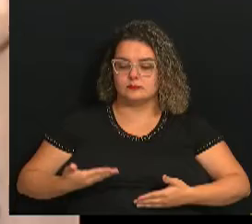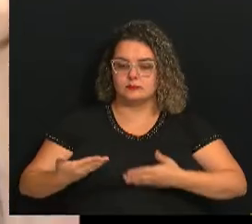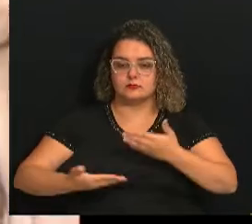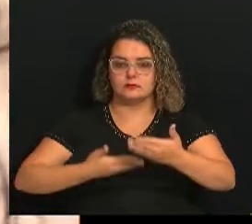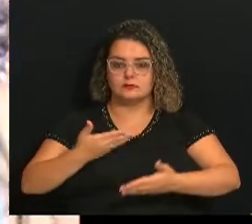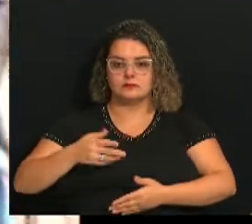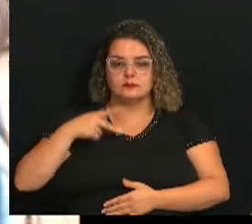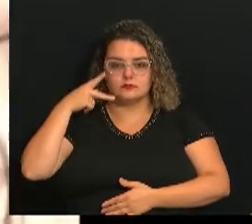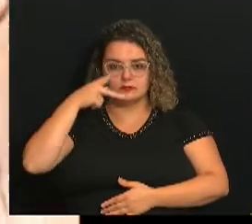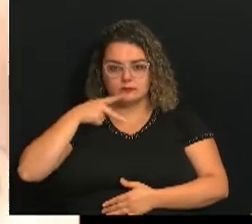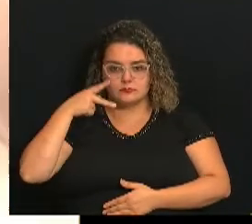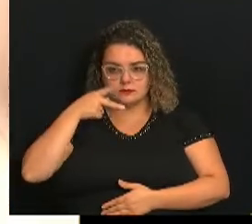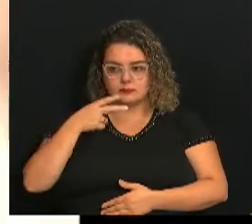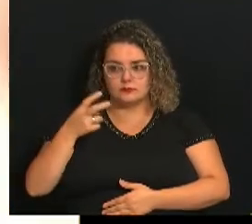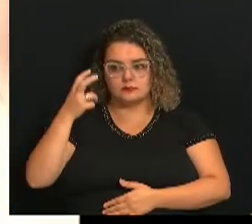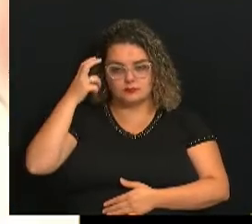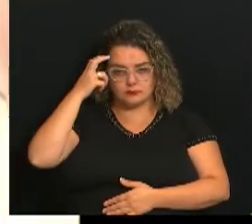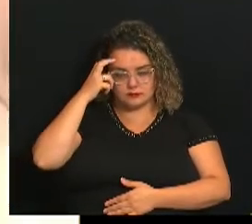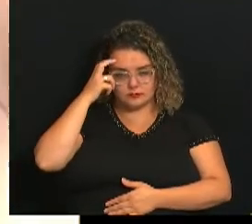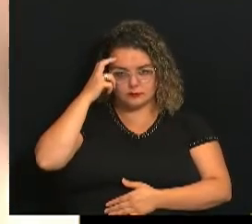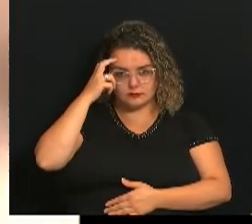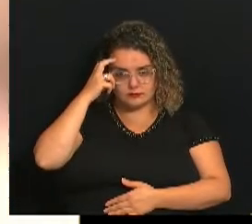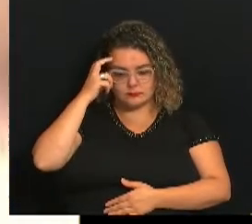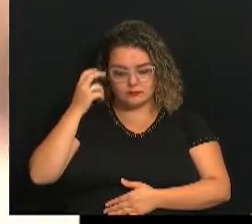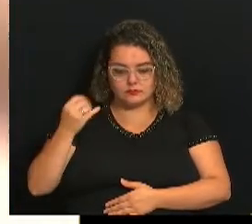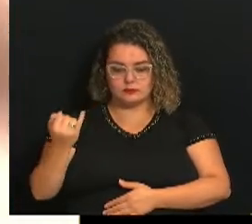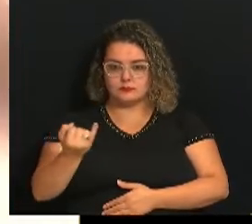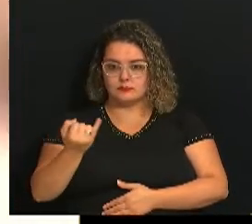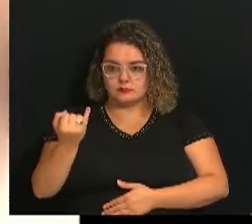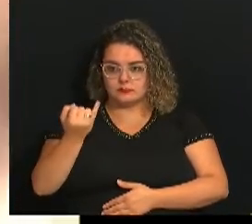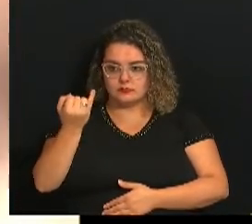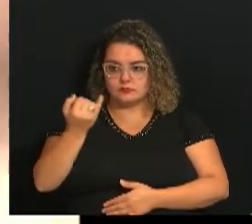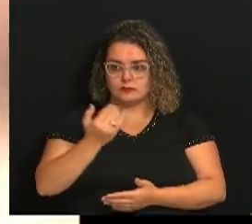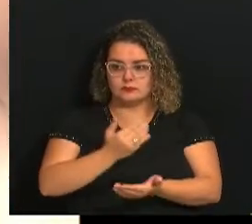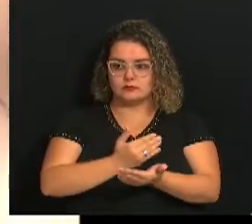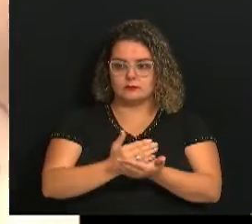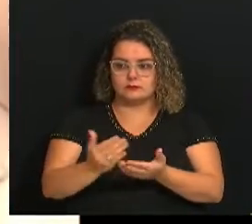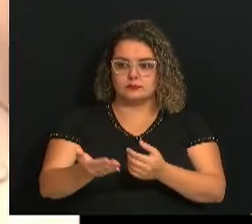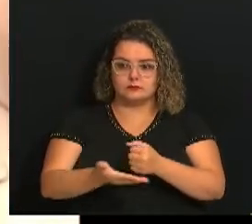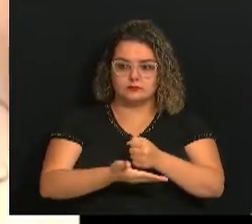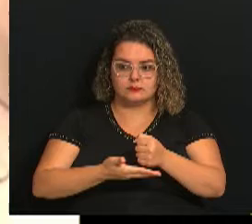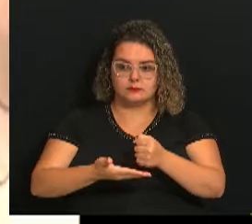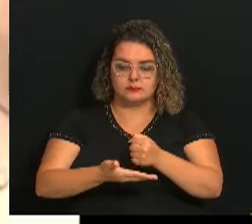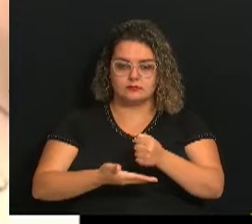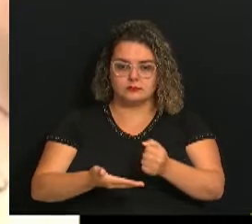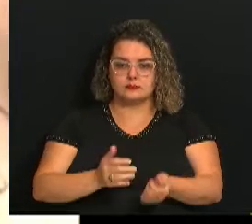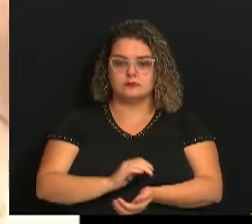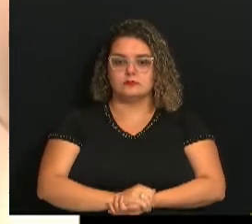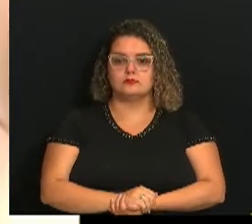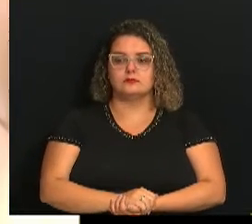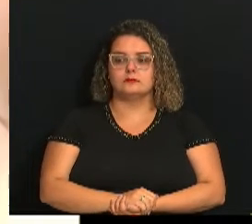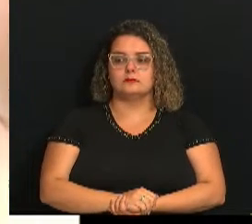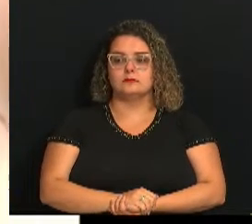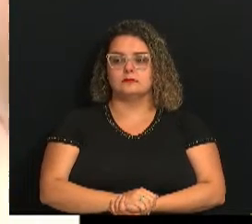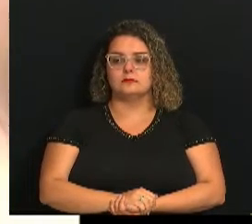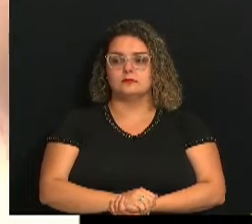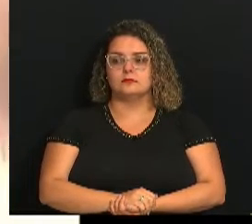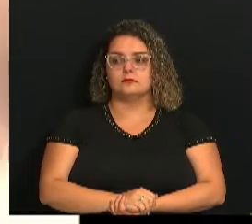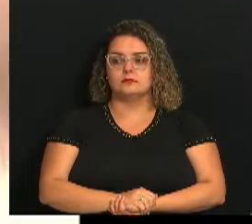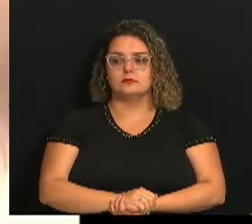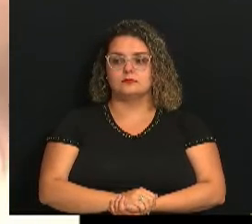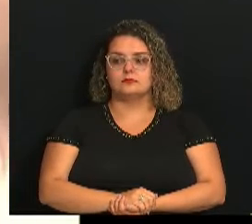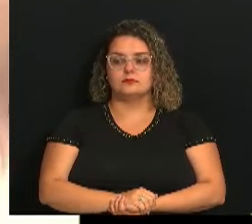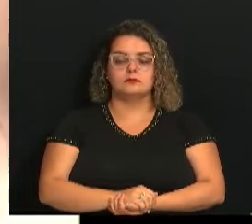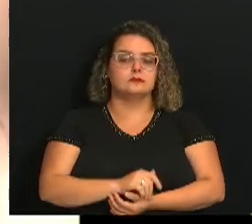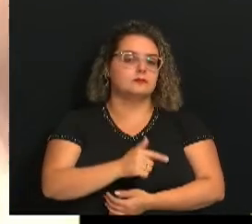políticas públicas de cultura, acho que é importante começar do básico, que é dizendo que não existe